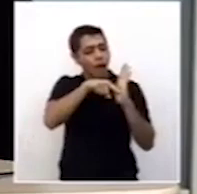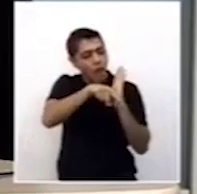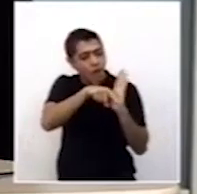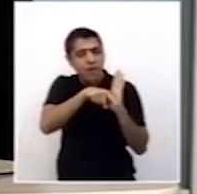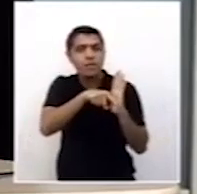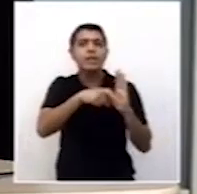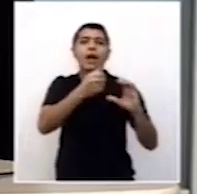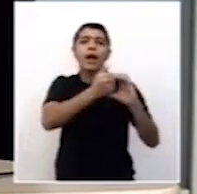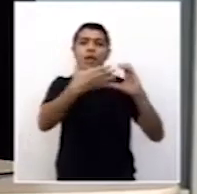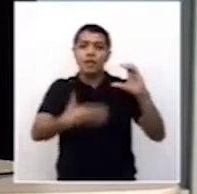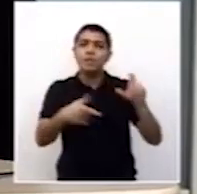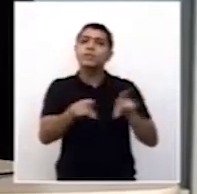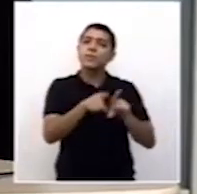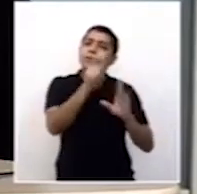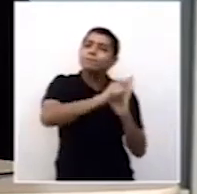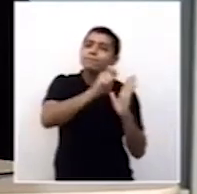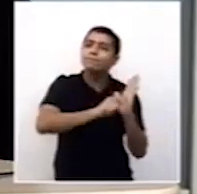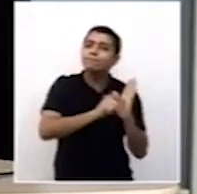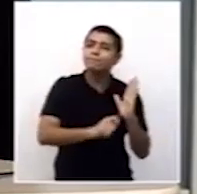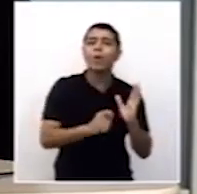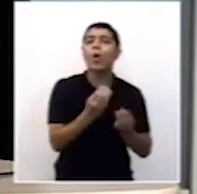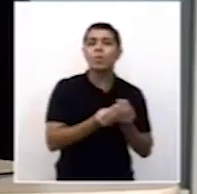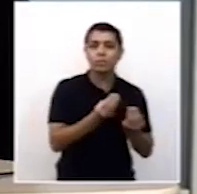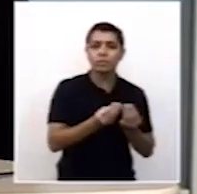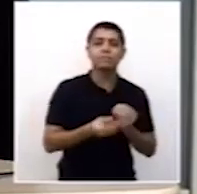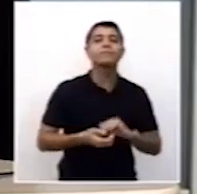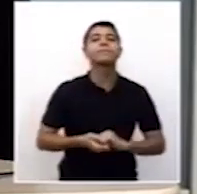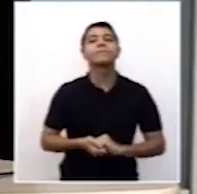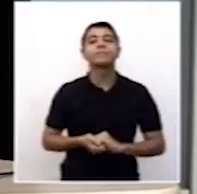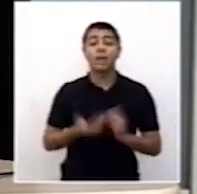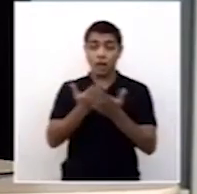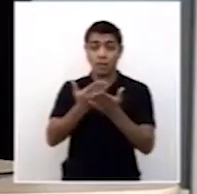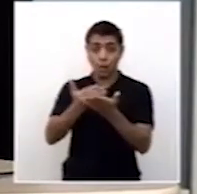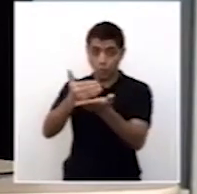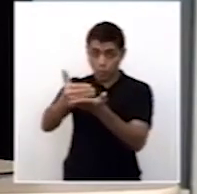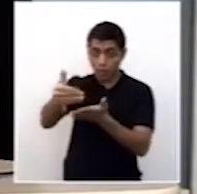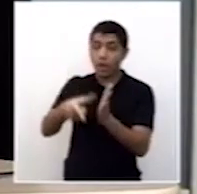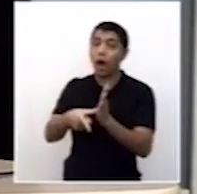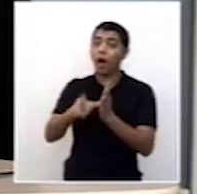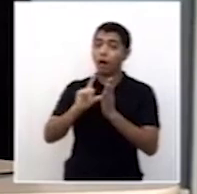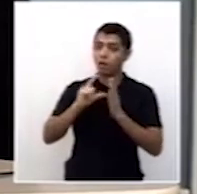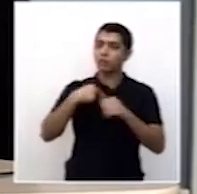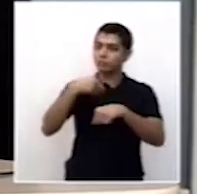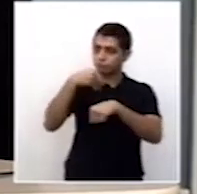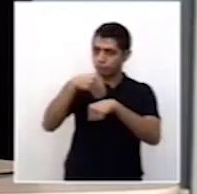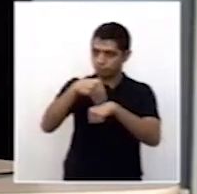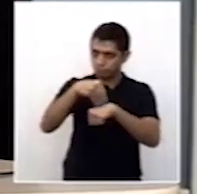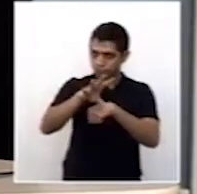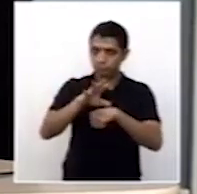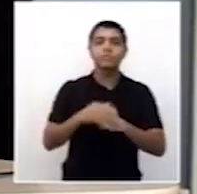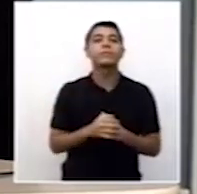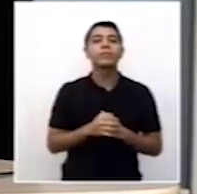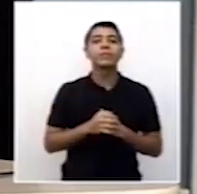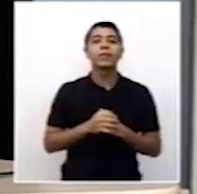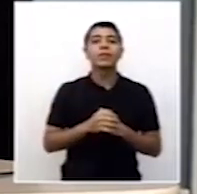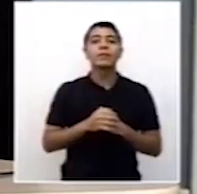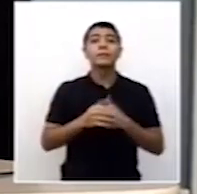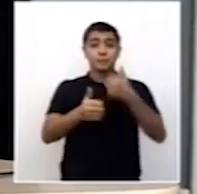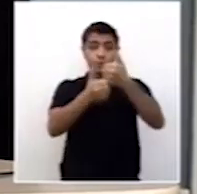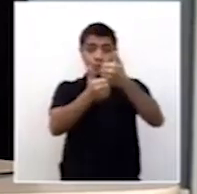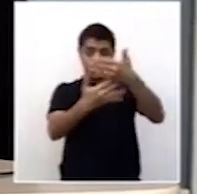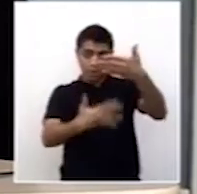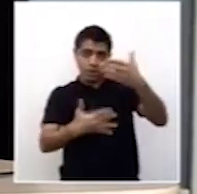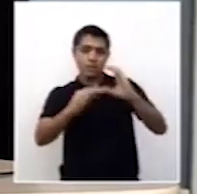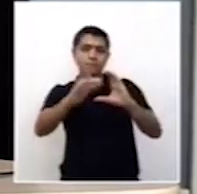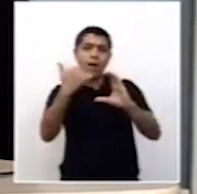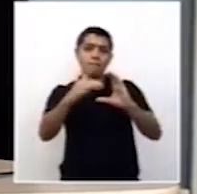ok? Antes de começar a aula, eu tenho alguns recadinhos, certo? O chat será a nossa ferramenta de interação,